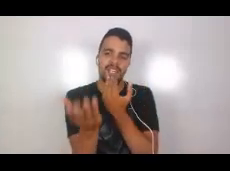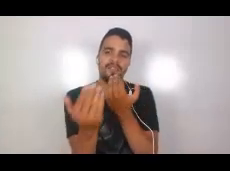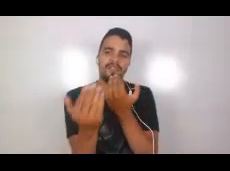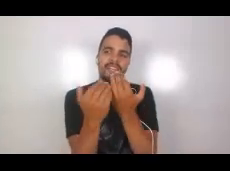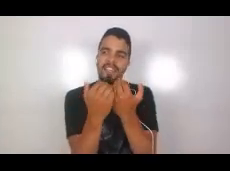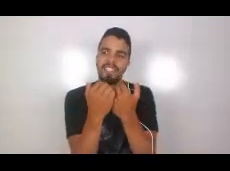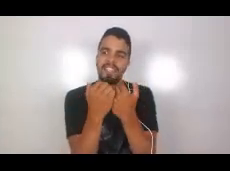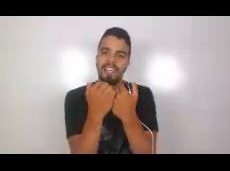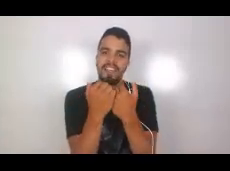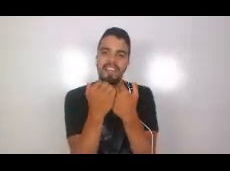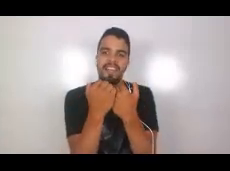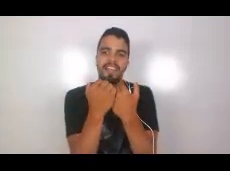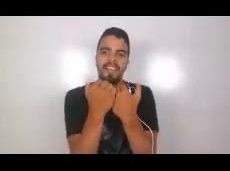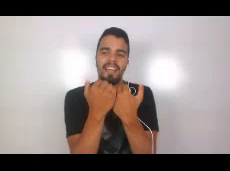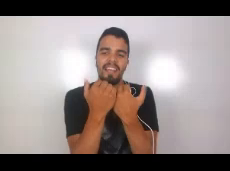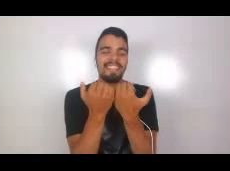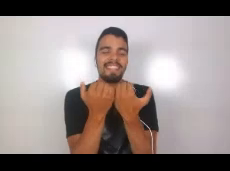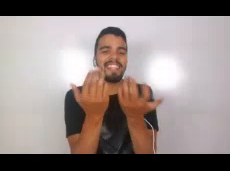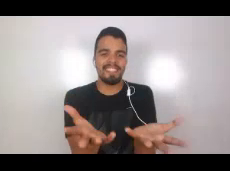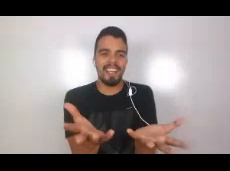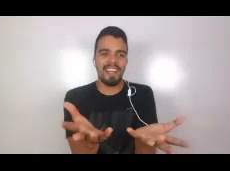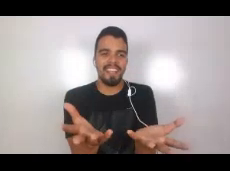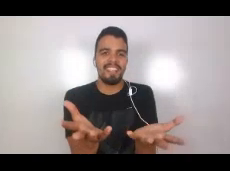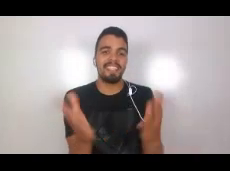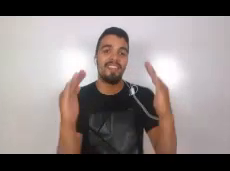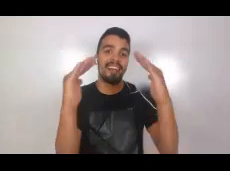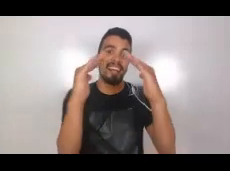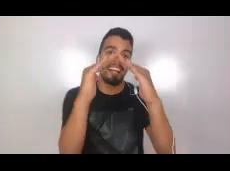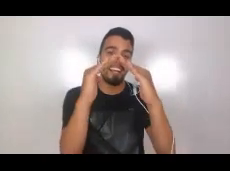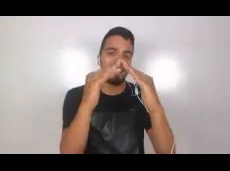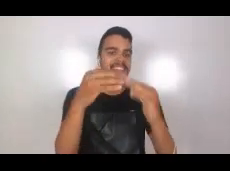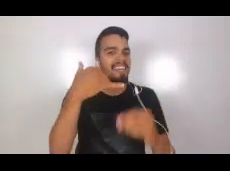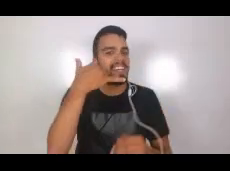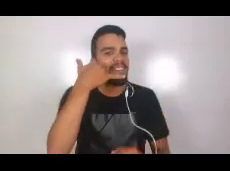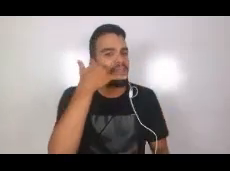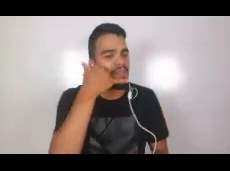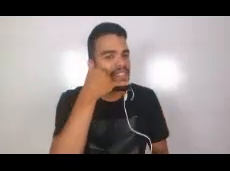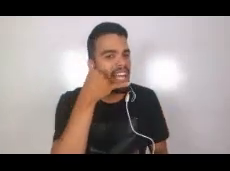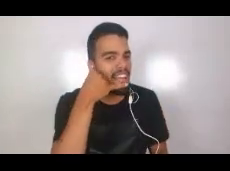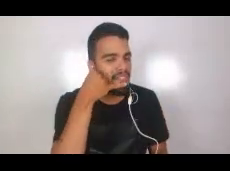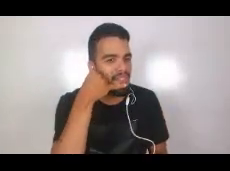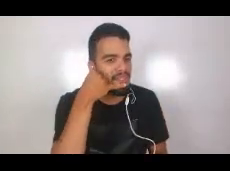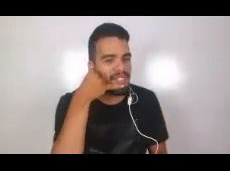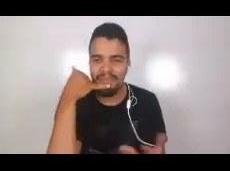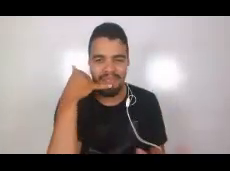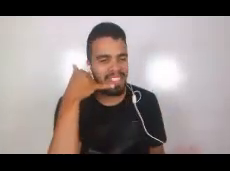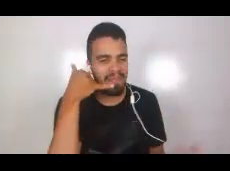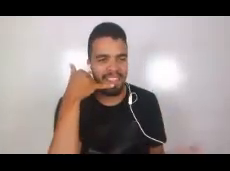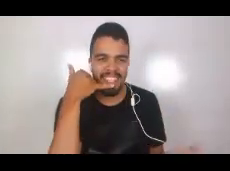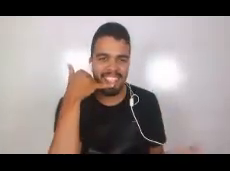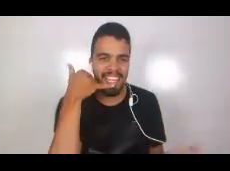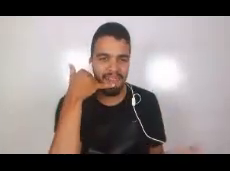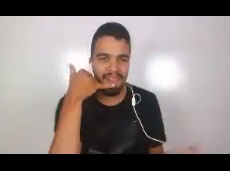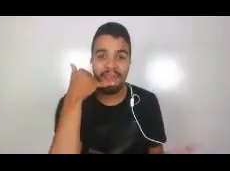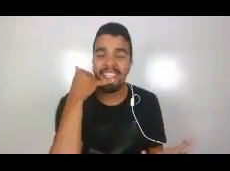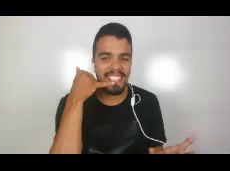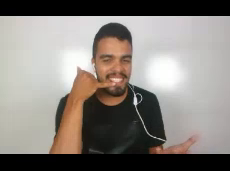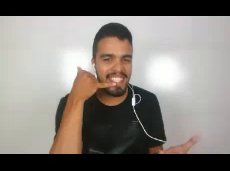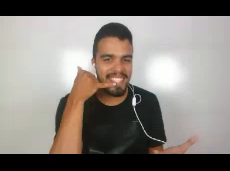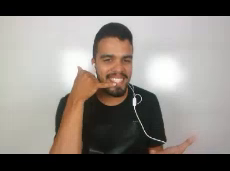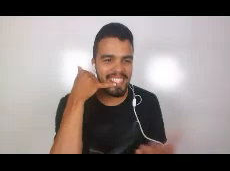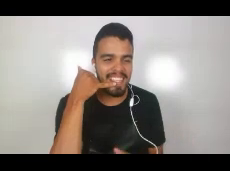o objeto, com aquilo que a gente quer sinalizar. Então, a casa, o telefone, todo mundo vai saber que isso aqui é telefone,